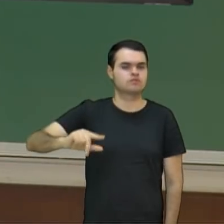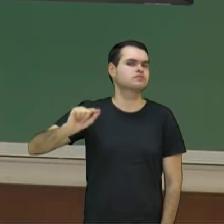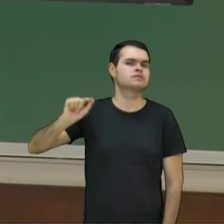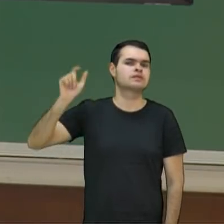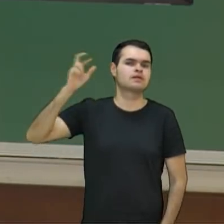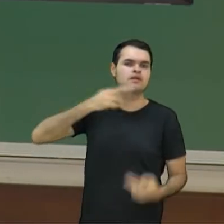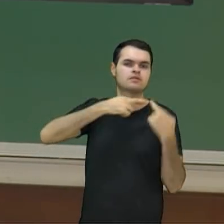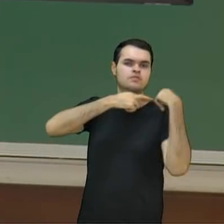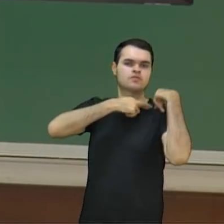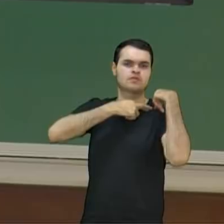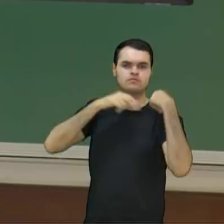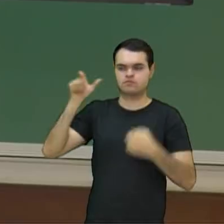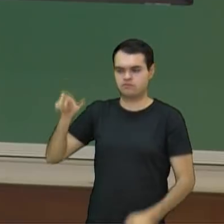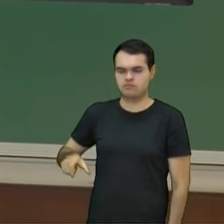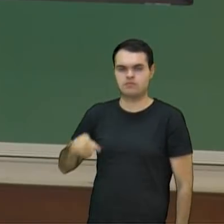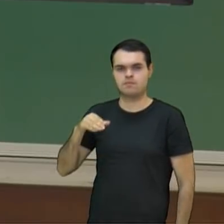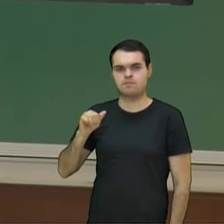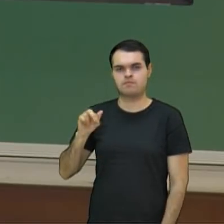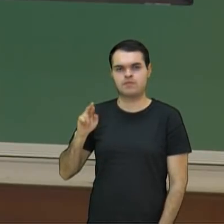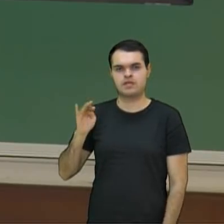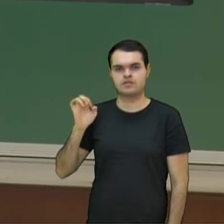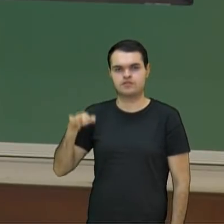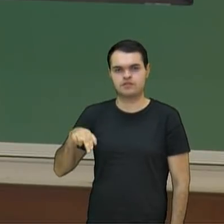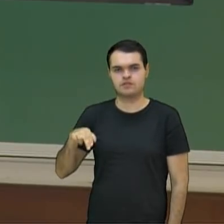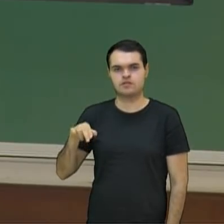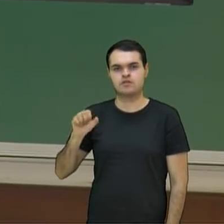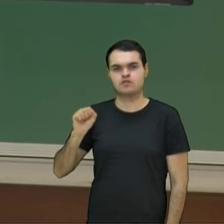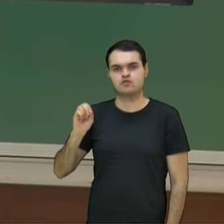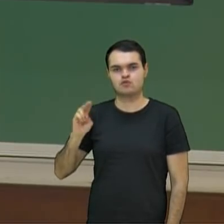foi o responsável ali? Martim Afonso de Souza, em